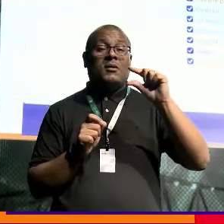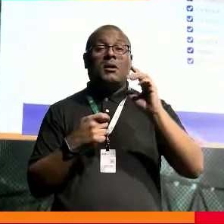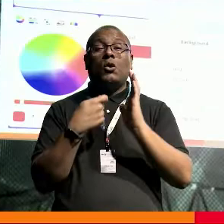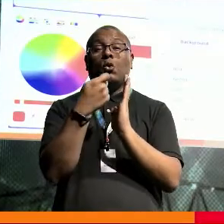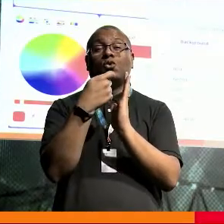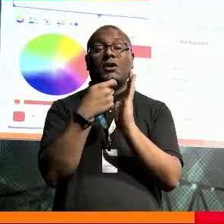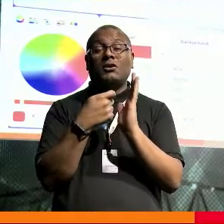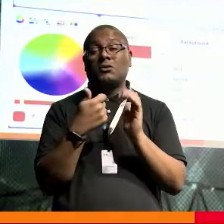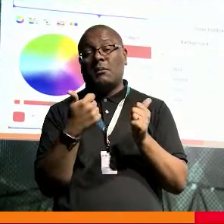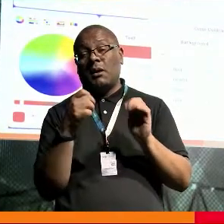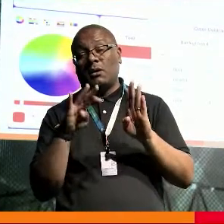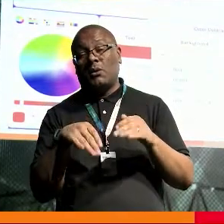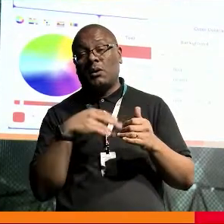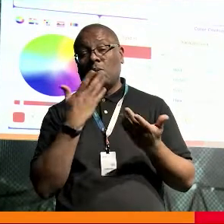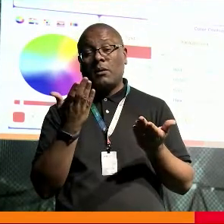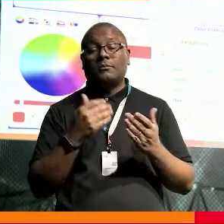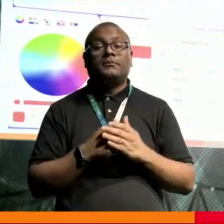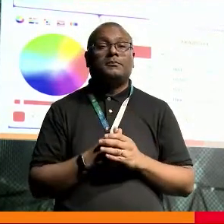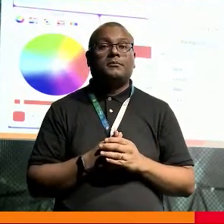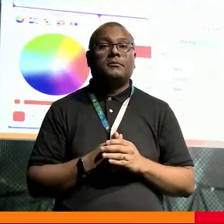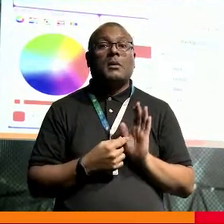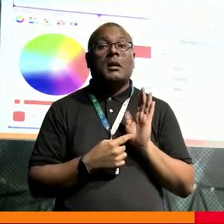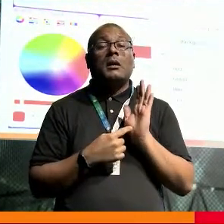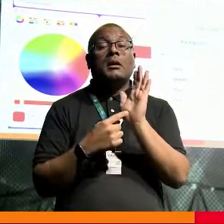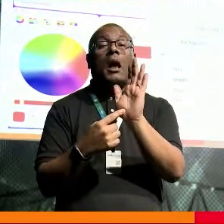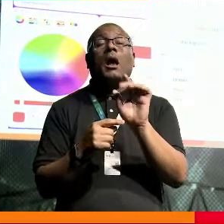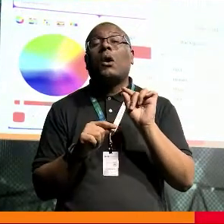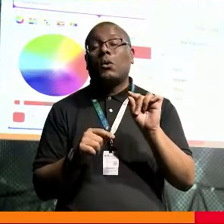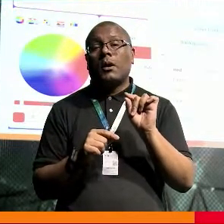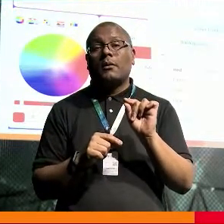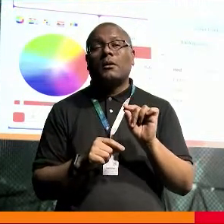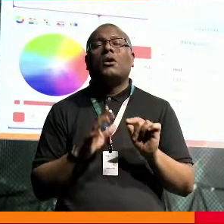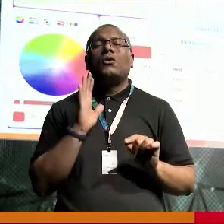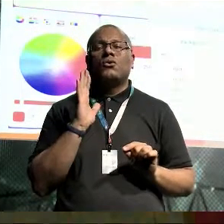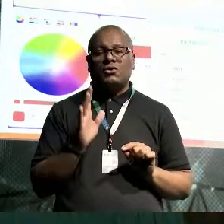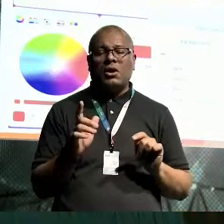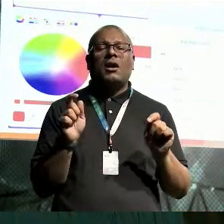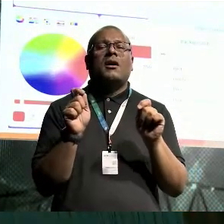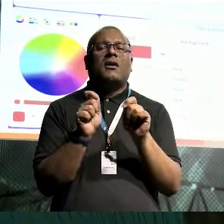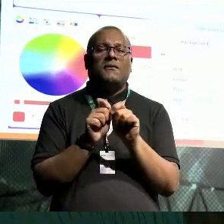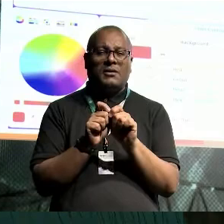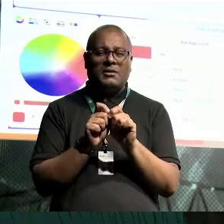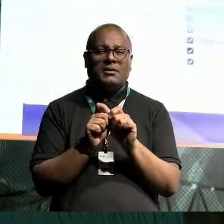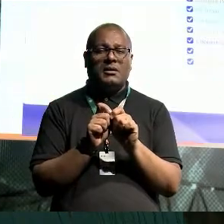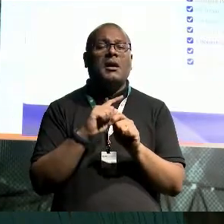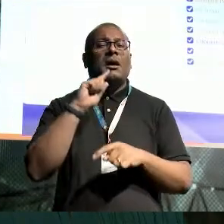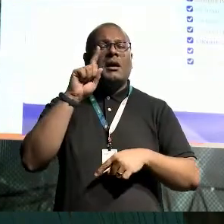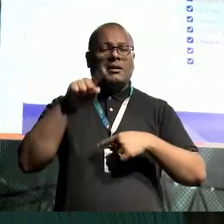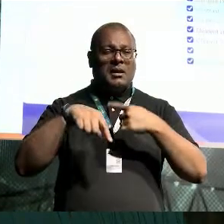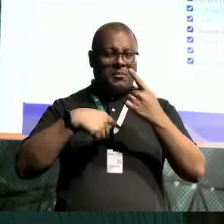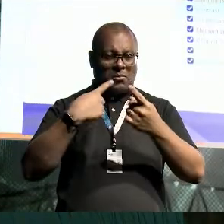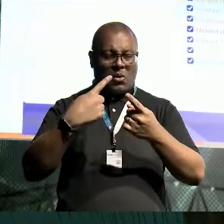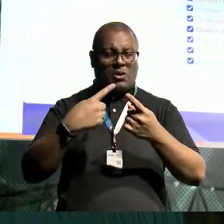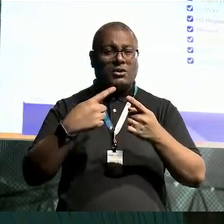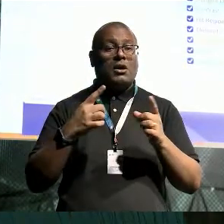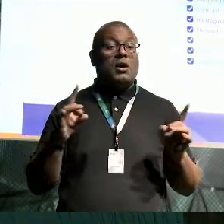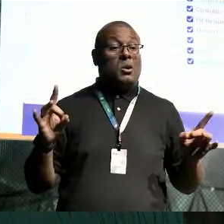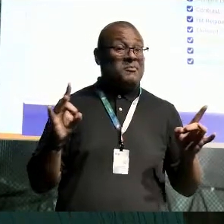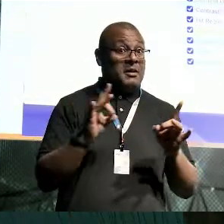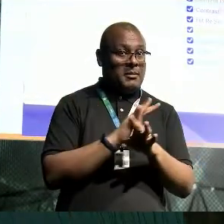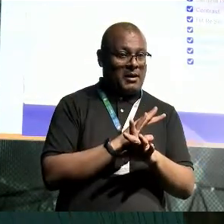textos. O que ele me dá? Então, aqui eu já fiz deixa eu voltar aqui. Depois que eu fiz